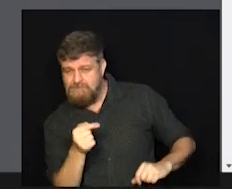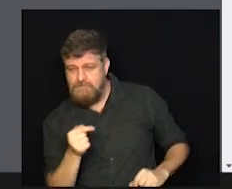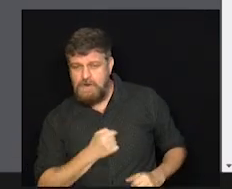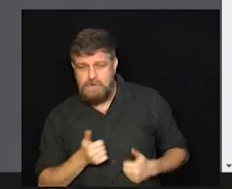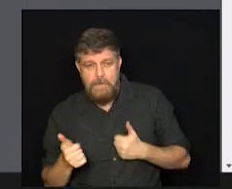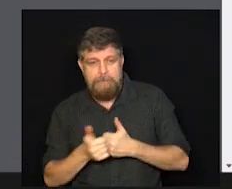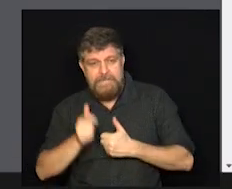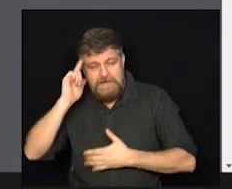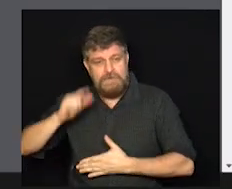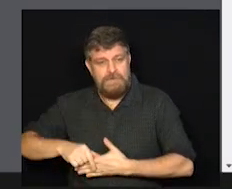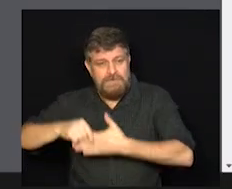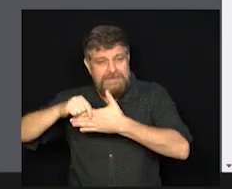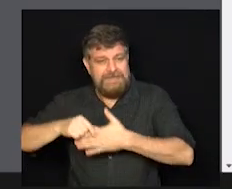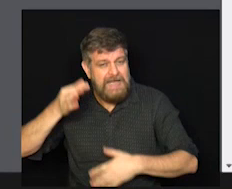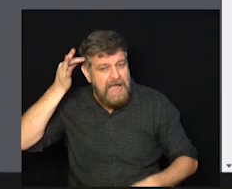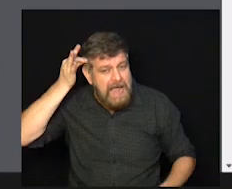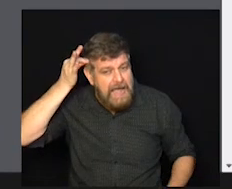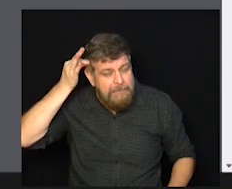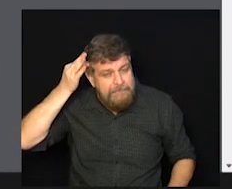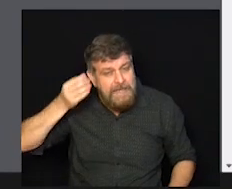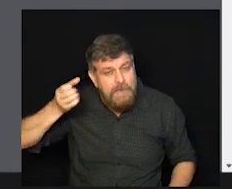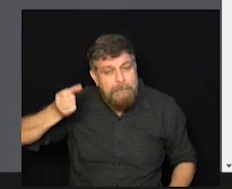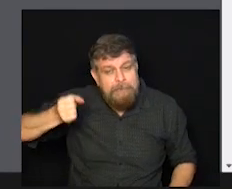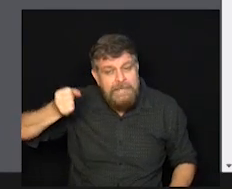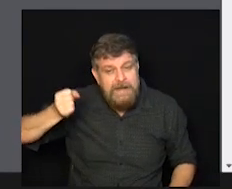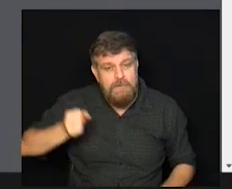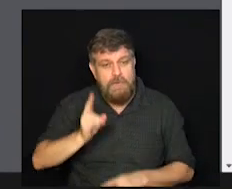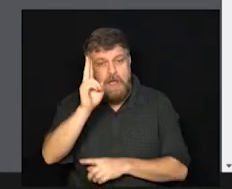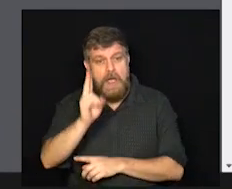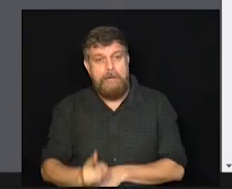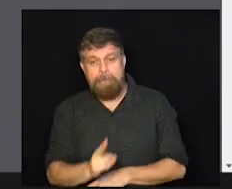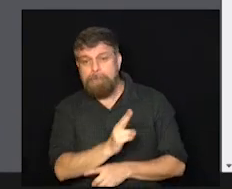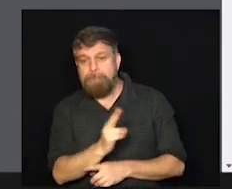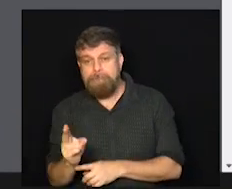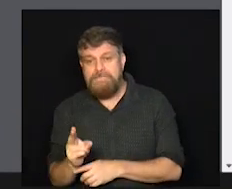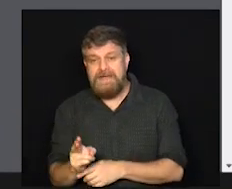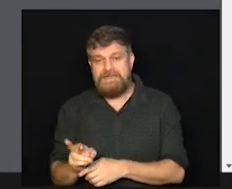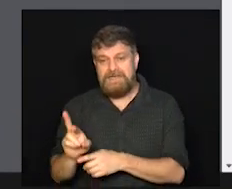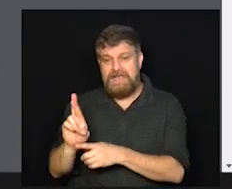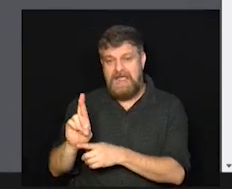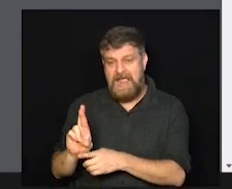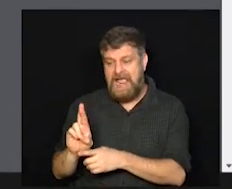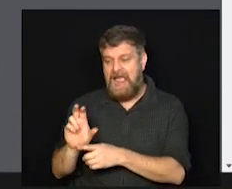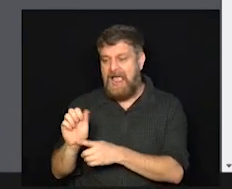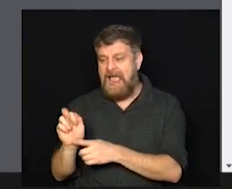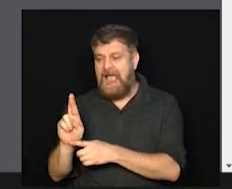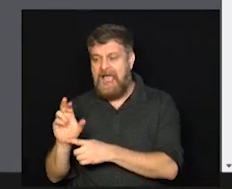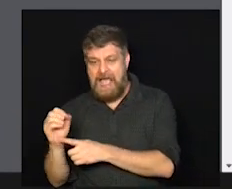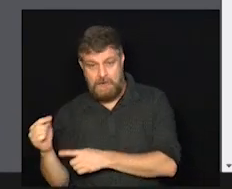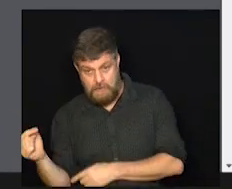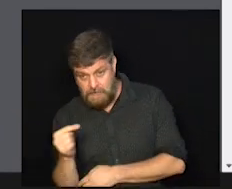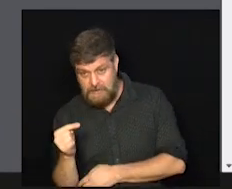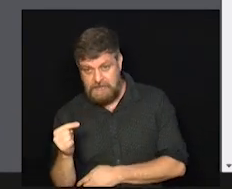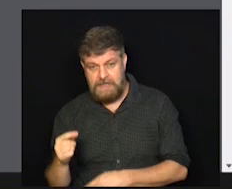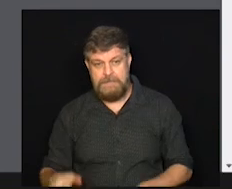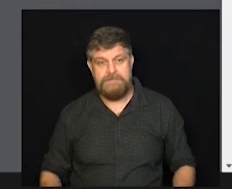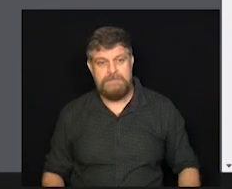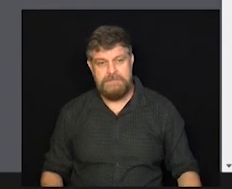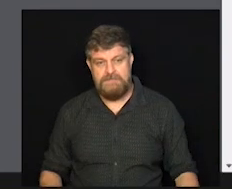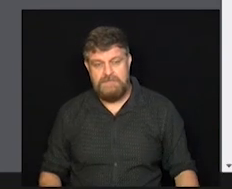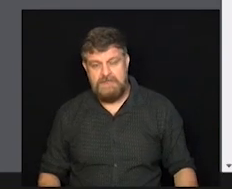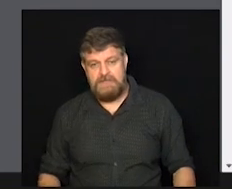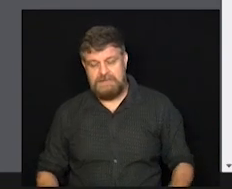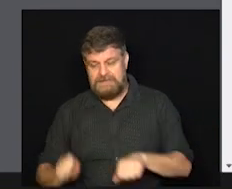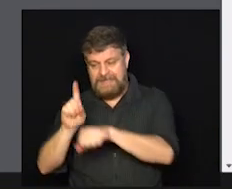liderança, com os cabelos brancos, que é o padre Ferraro. Padre Ferraro, que é teólogo e presbítero na nossa arquidiocese